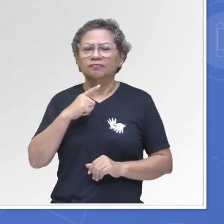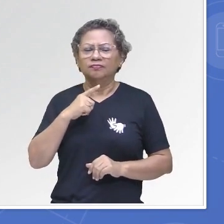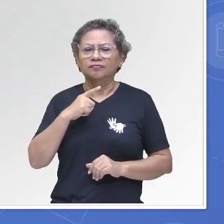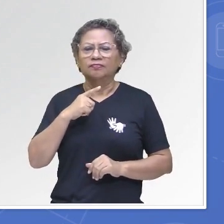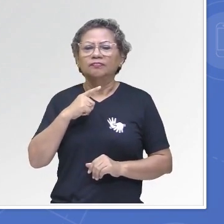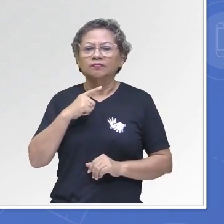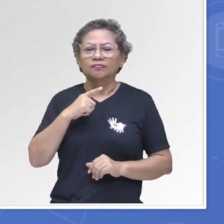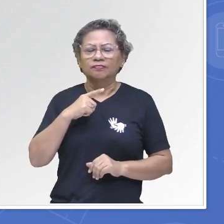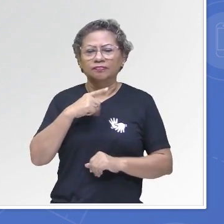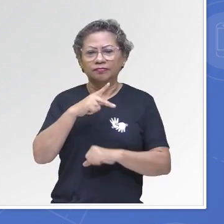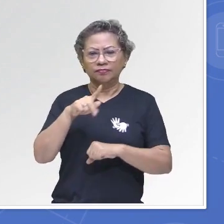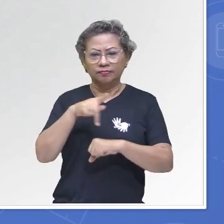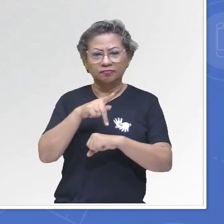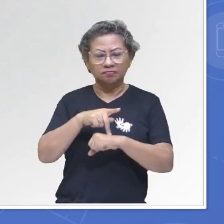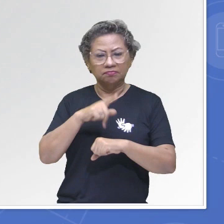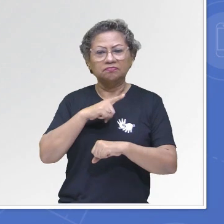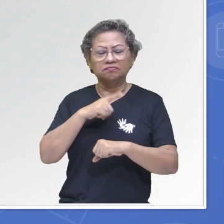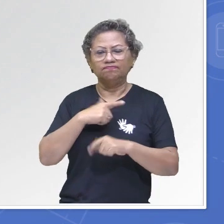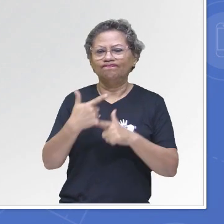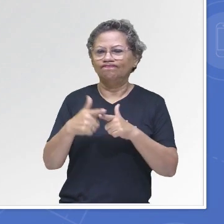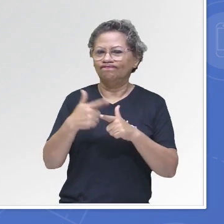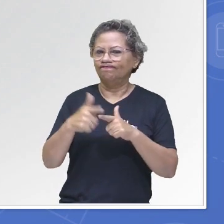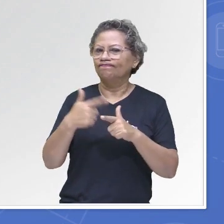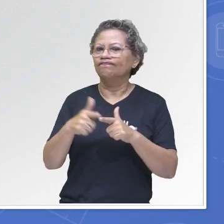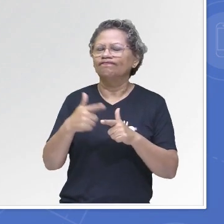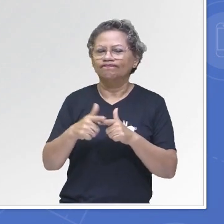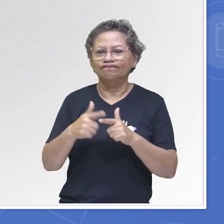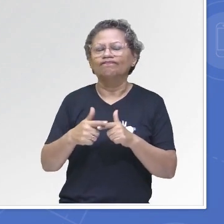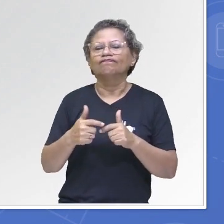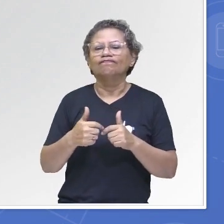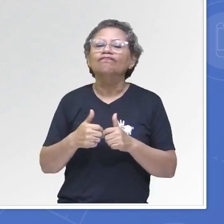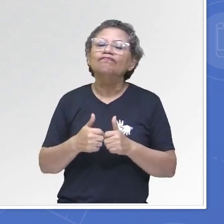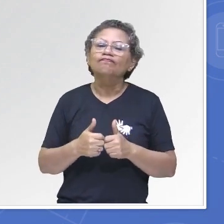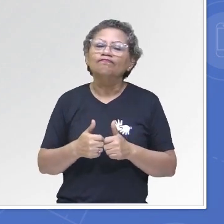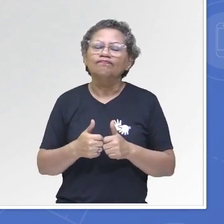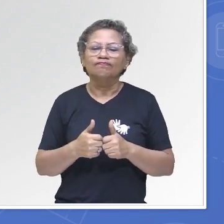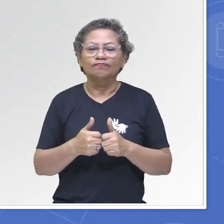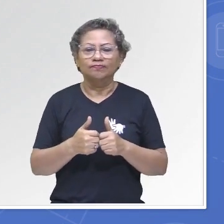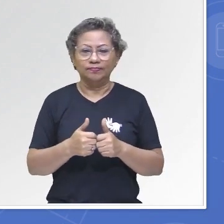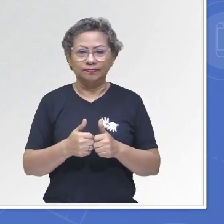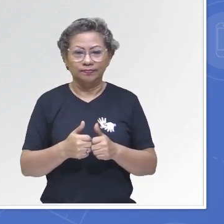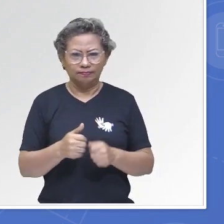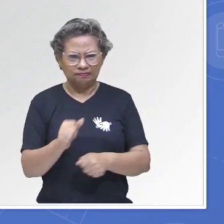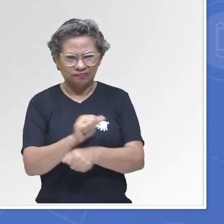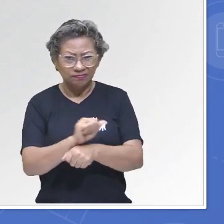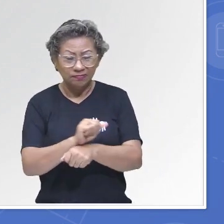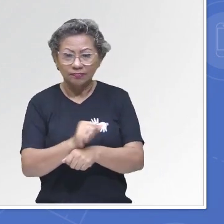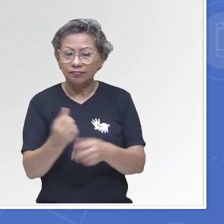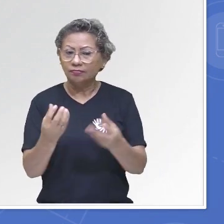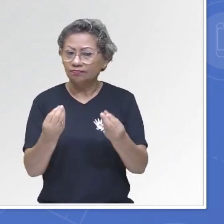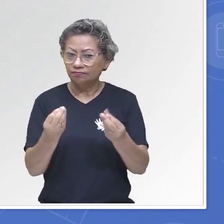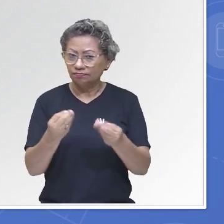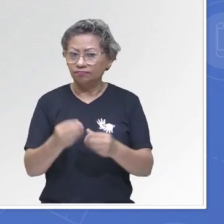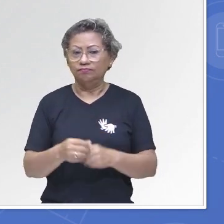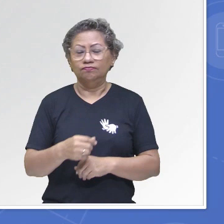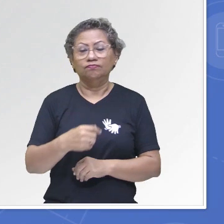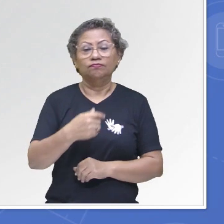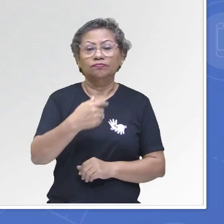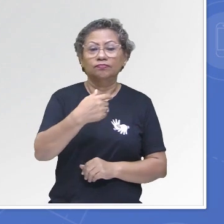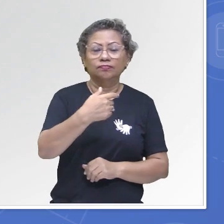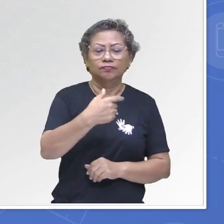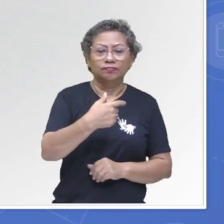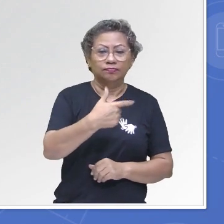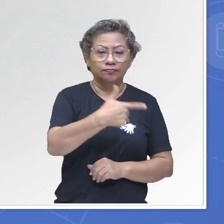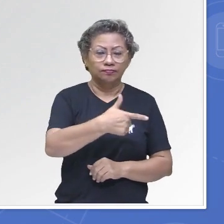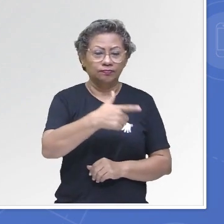com lesões corporais foi de 3,1% em 2013. A proporção foi